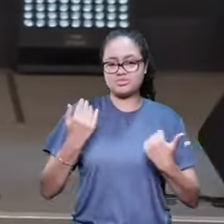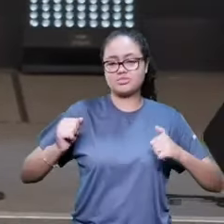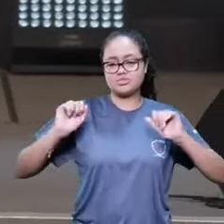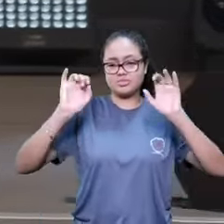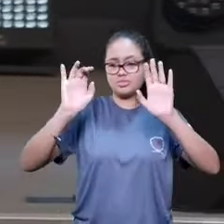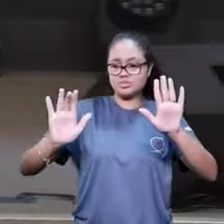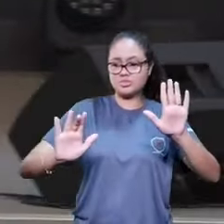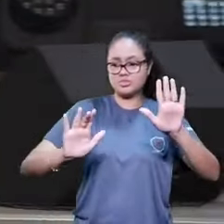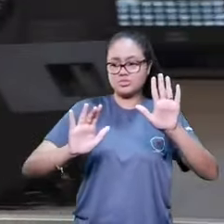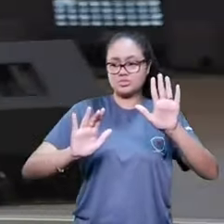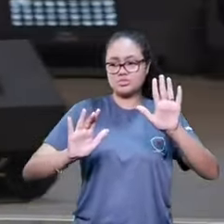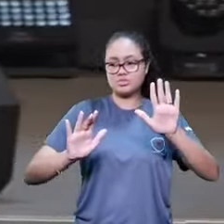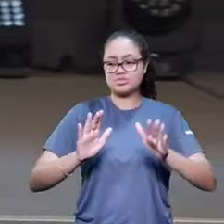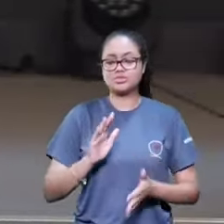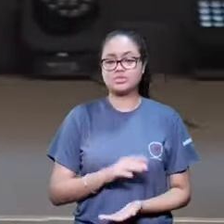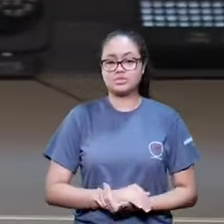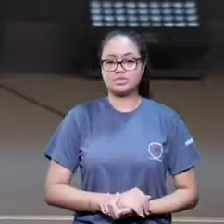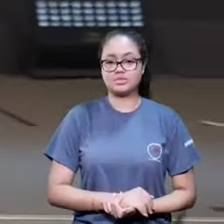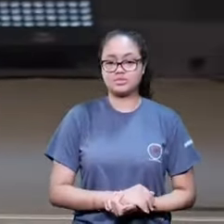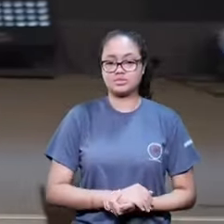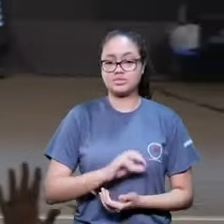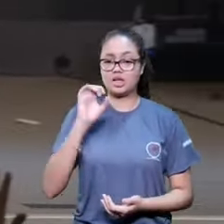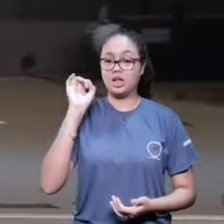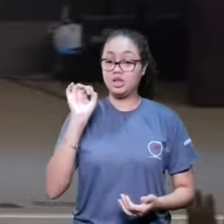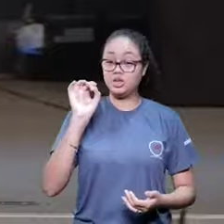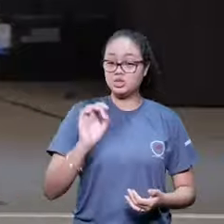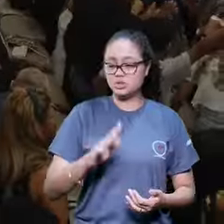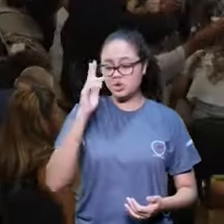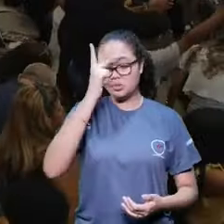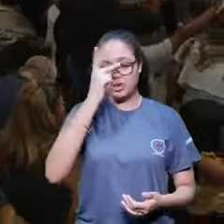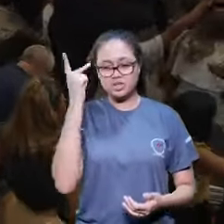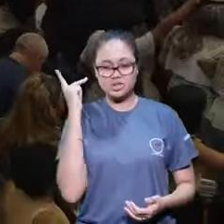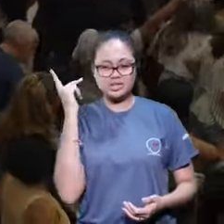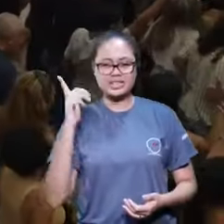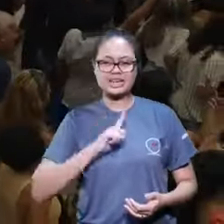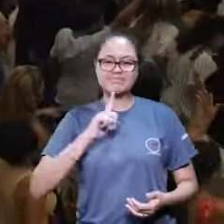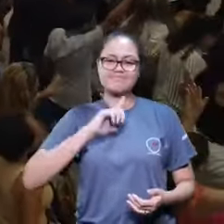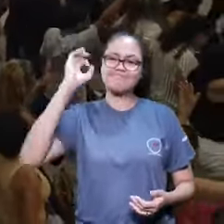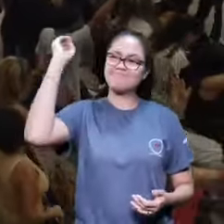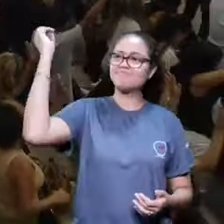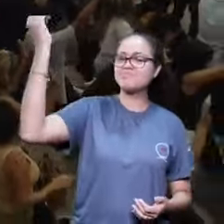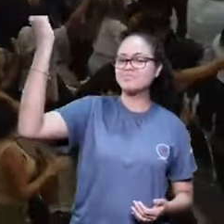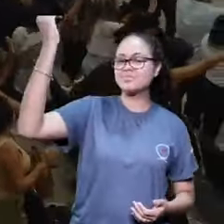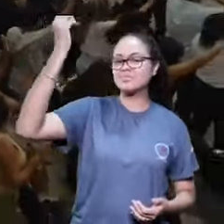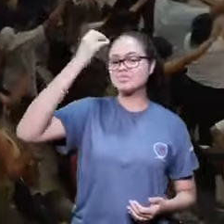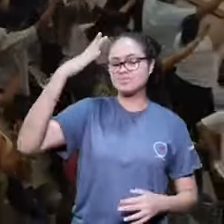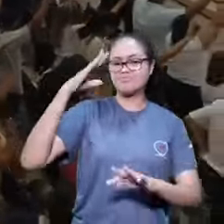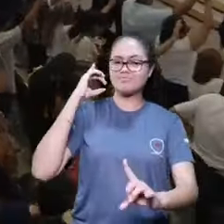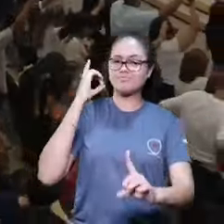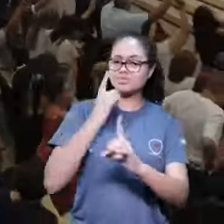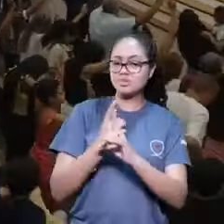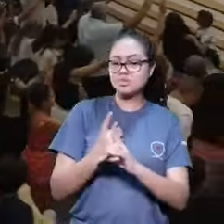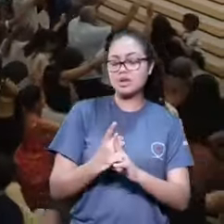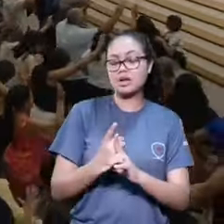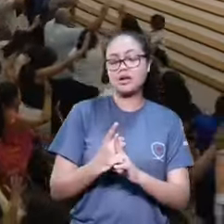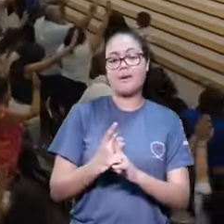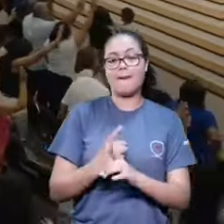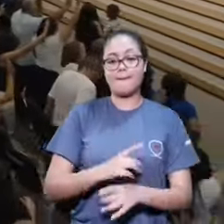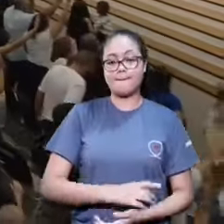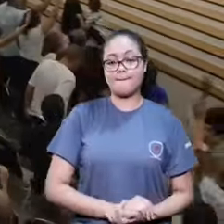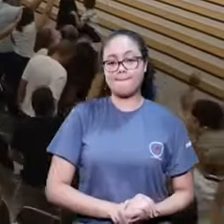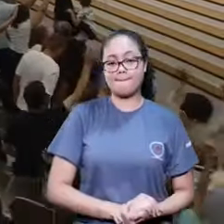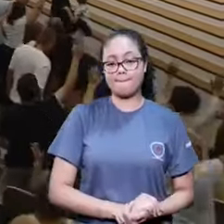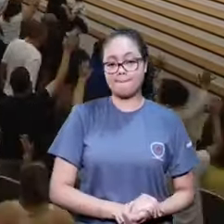as suas mãos. Ei, só os alcançados pela escandalosa, pela maravilhosa graça.